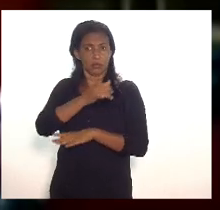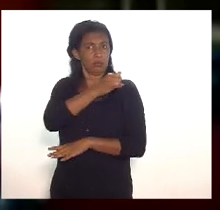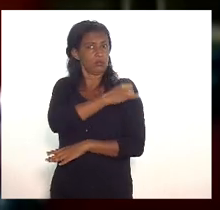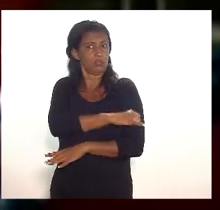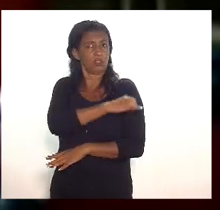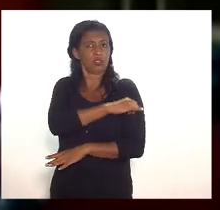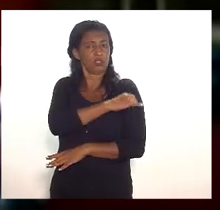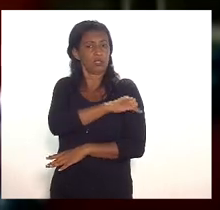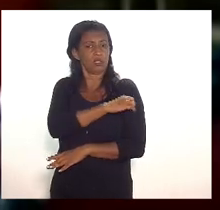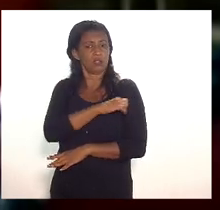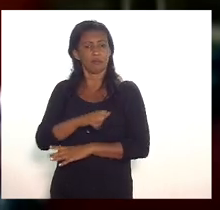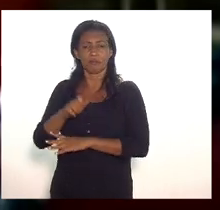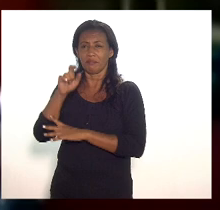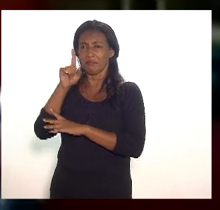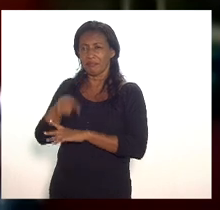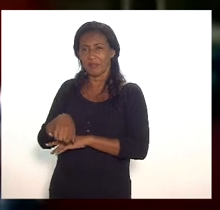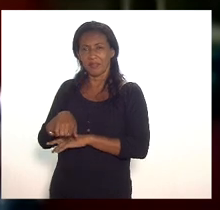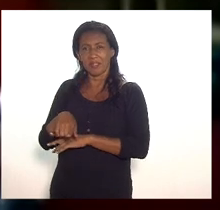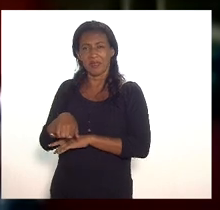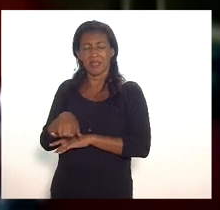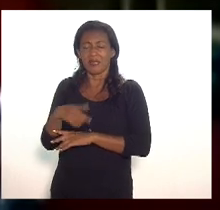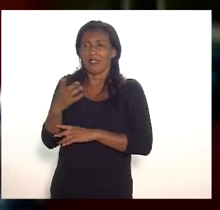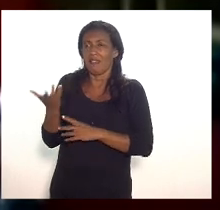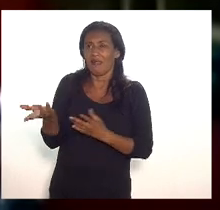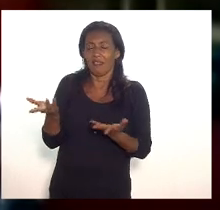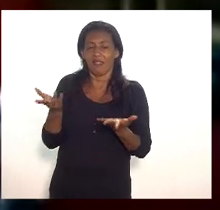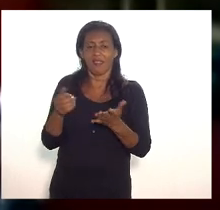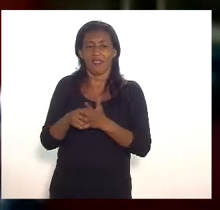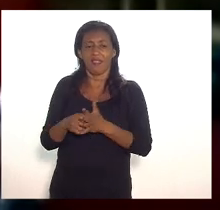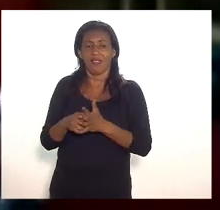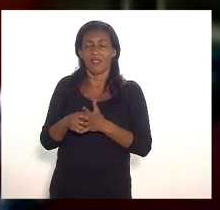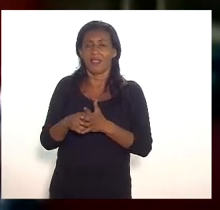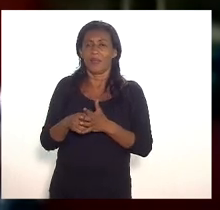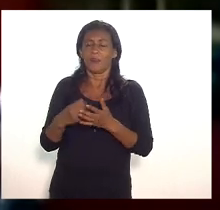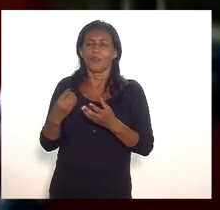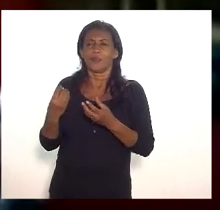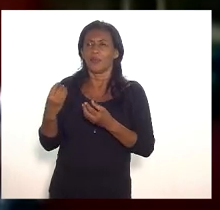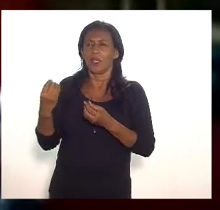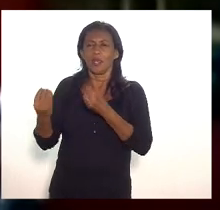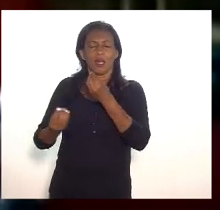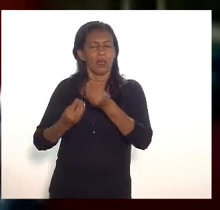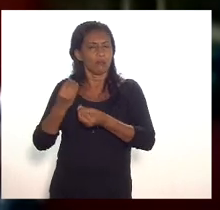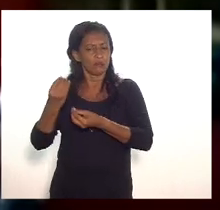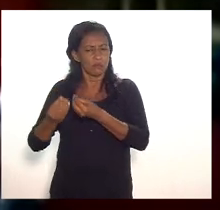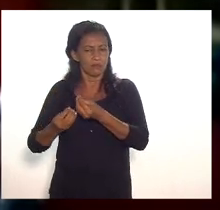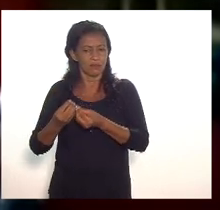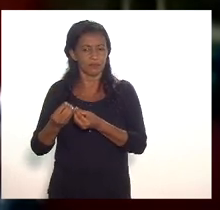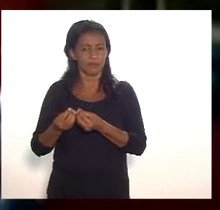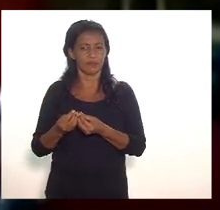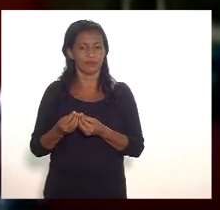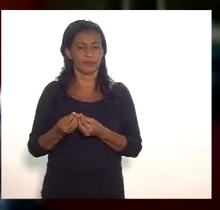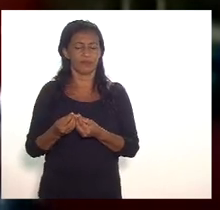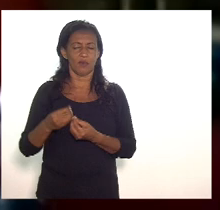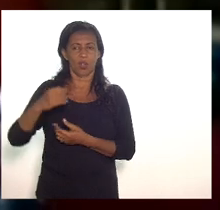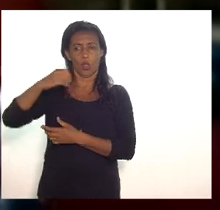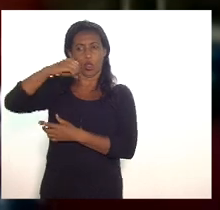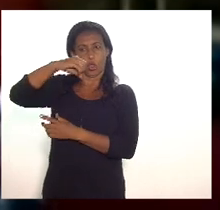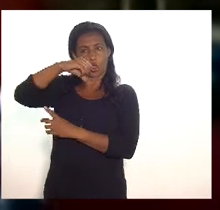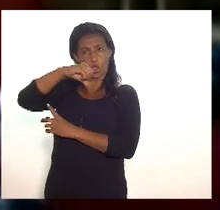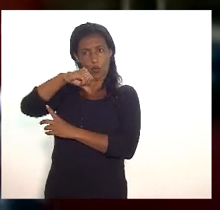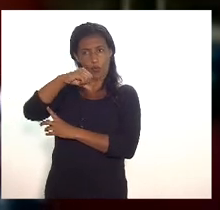ele é sui generis na seguinte característica: